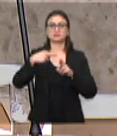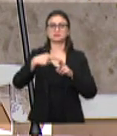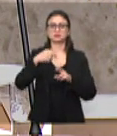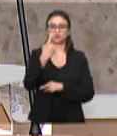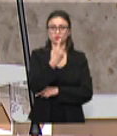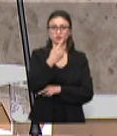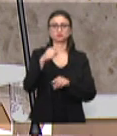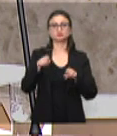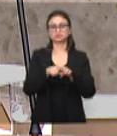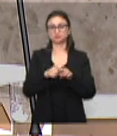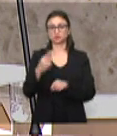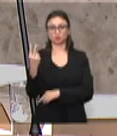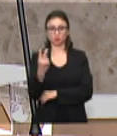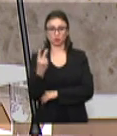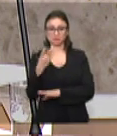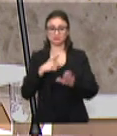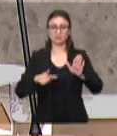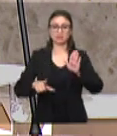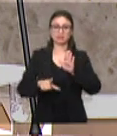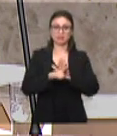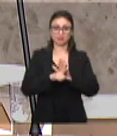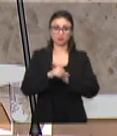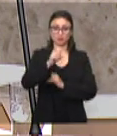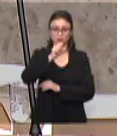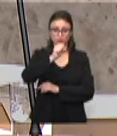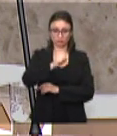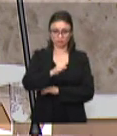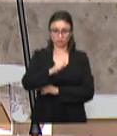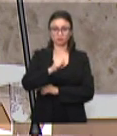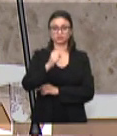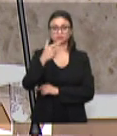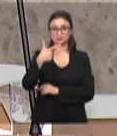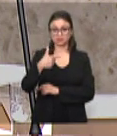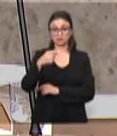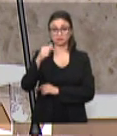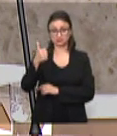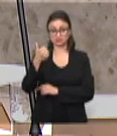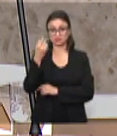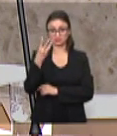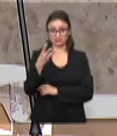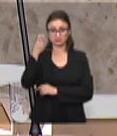1 e 2, da Lei número 8.213,